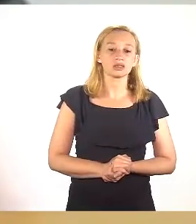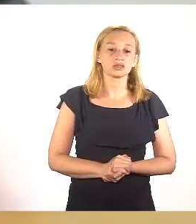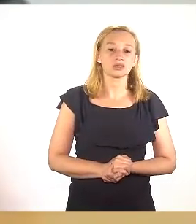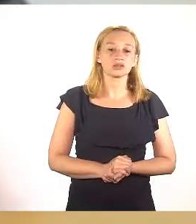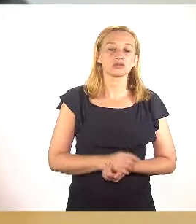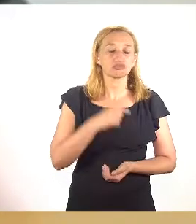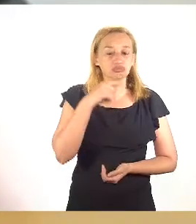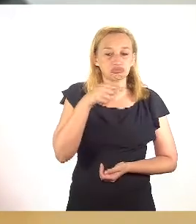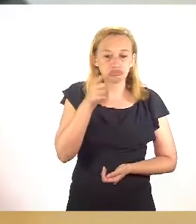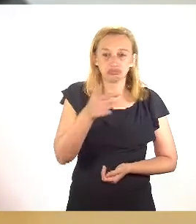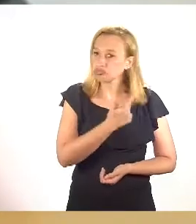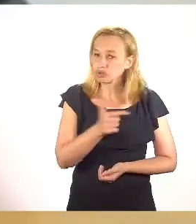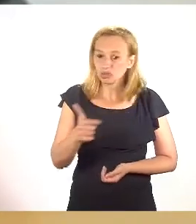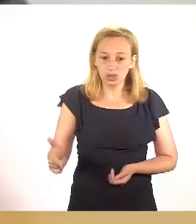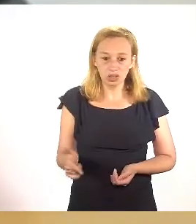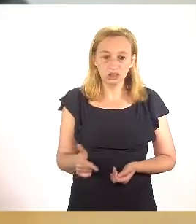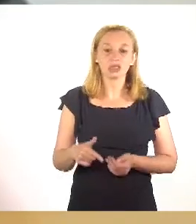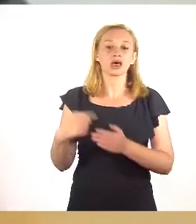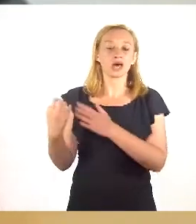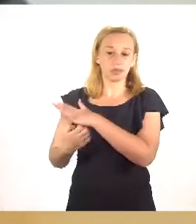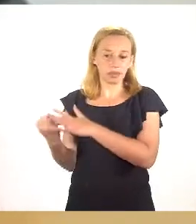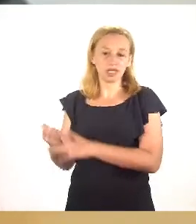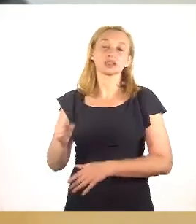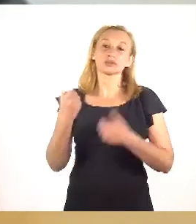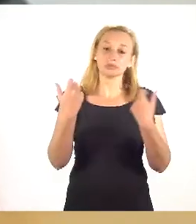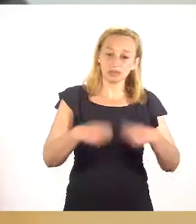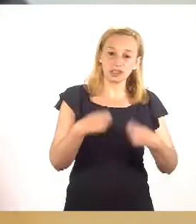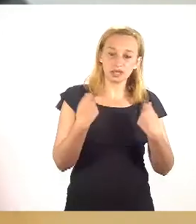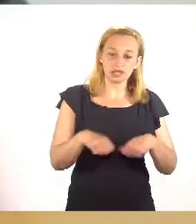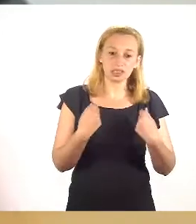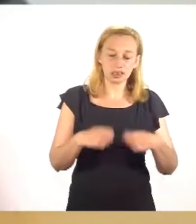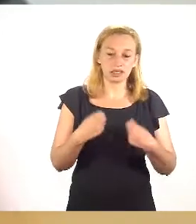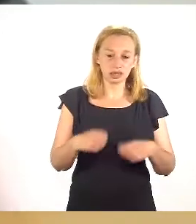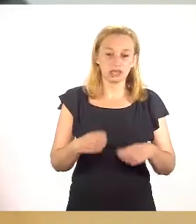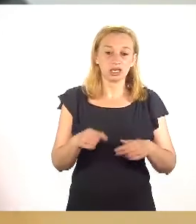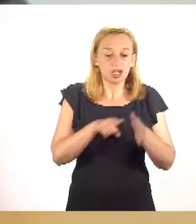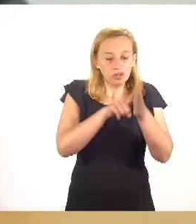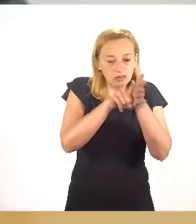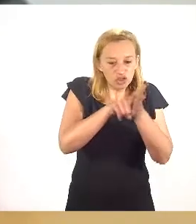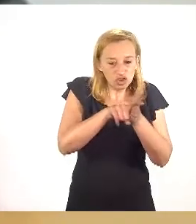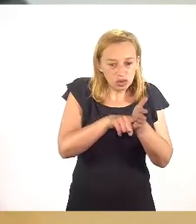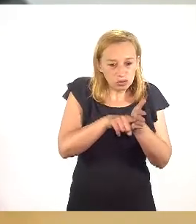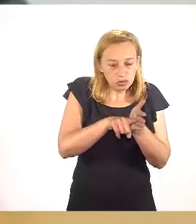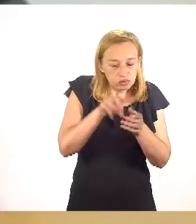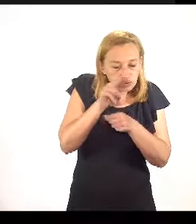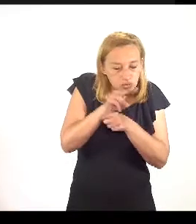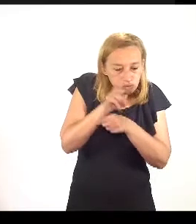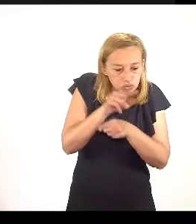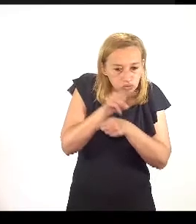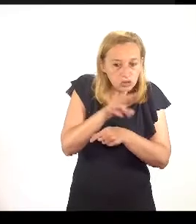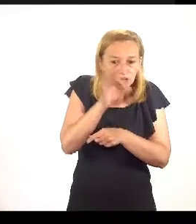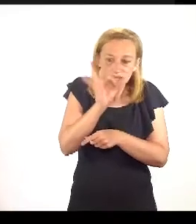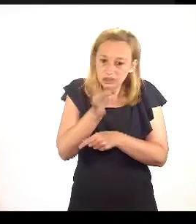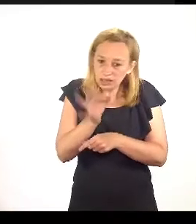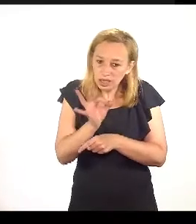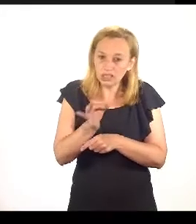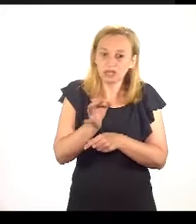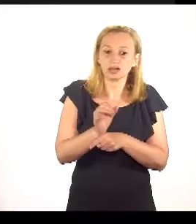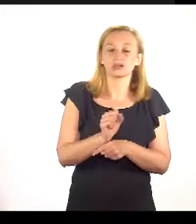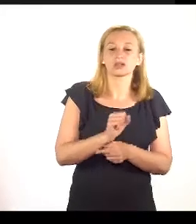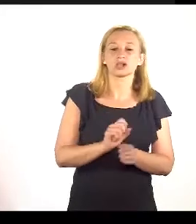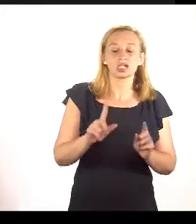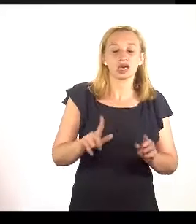sem dúvida, a agência precisa entrar e fiscalizar de uma maneira adequada, diligente e